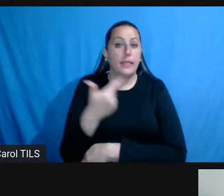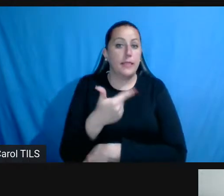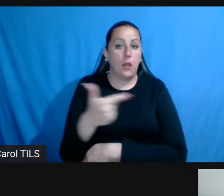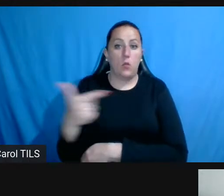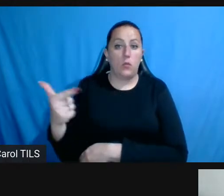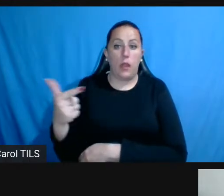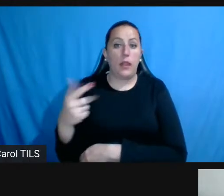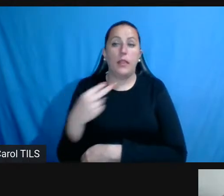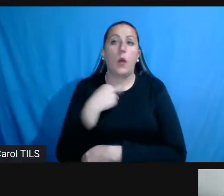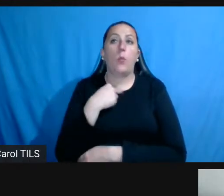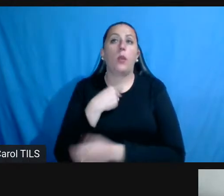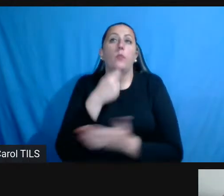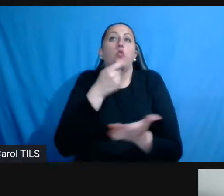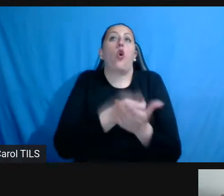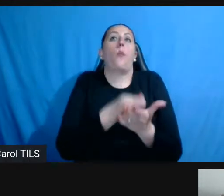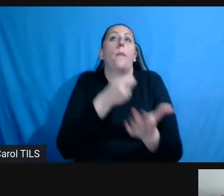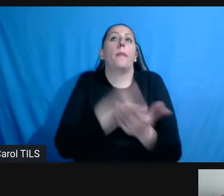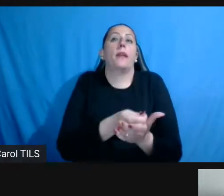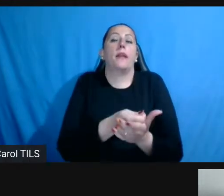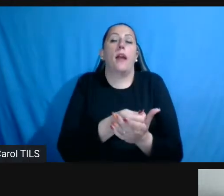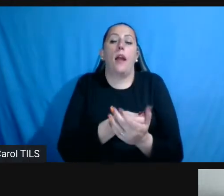podemos obrigar, assim,